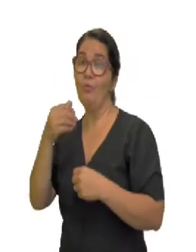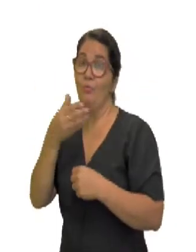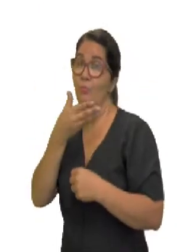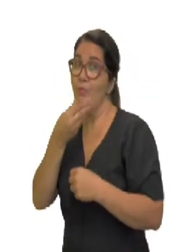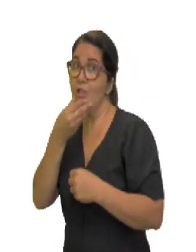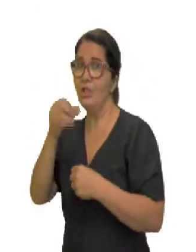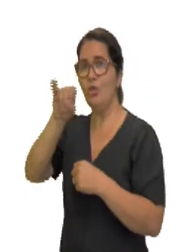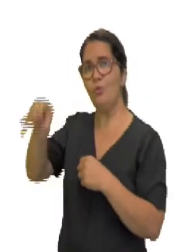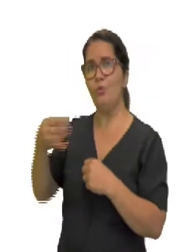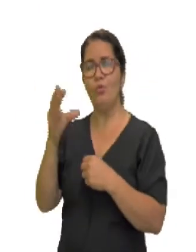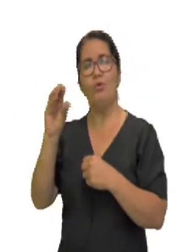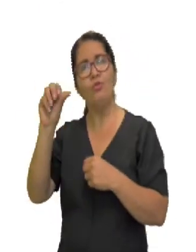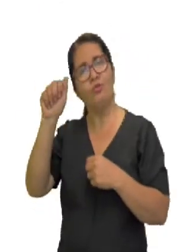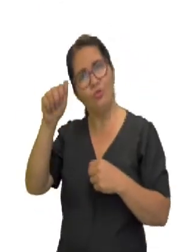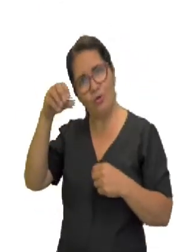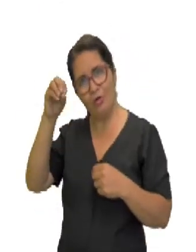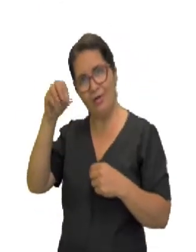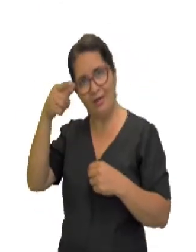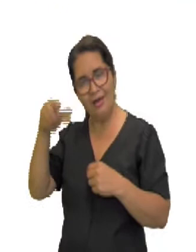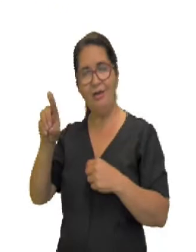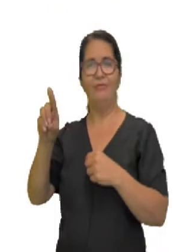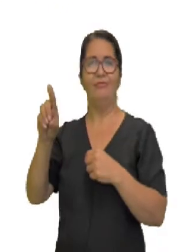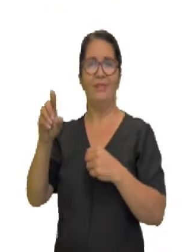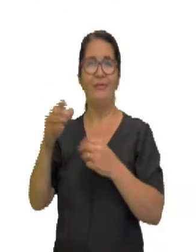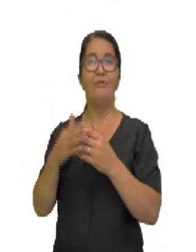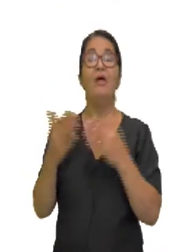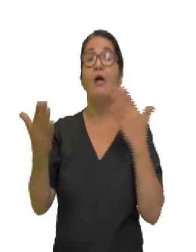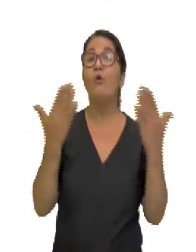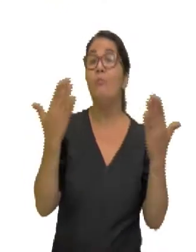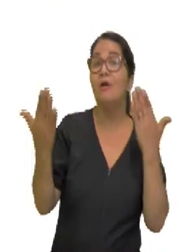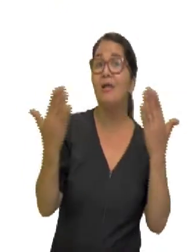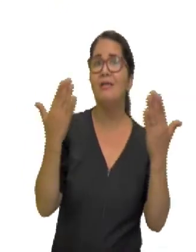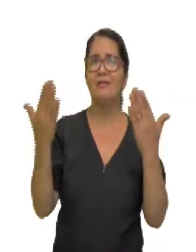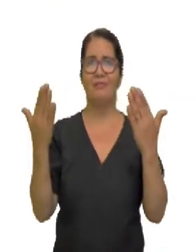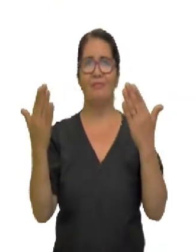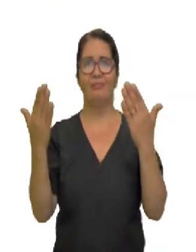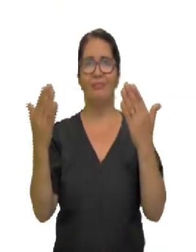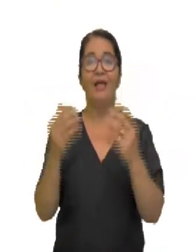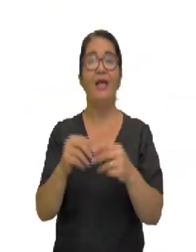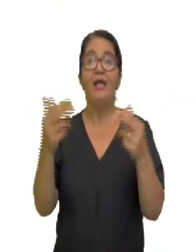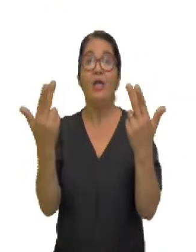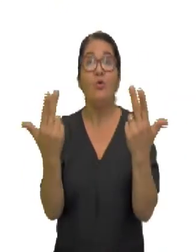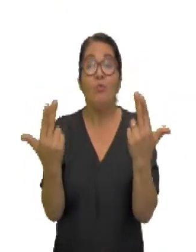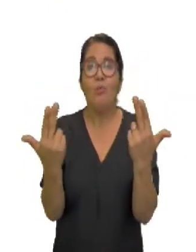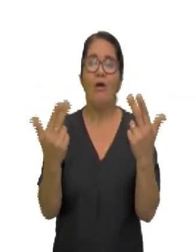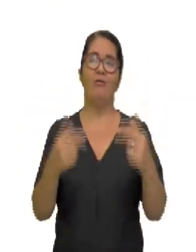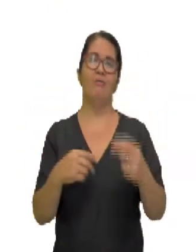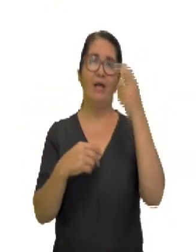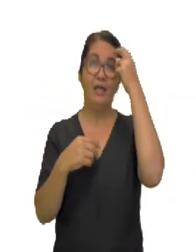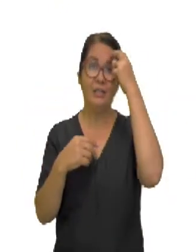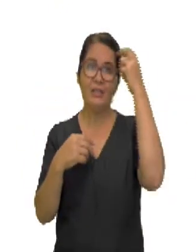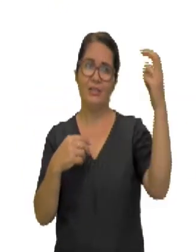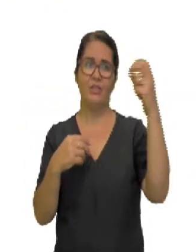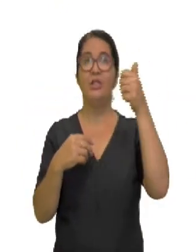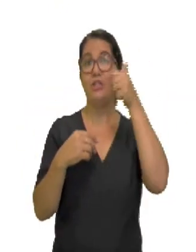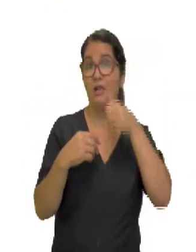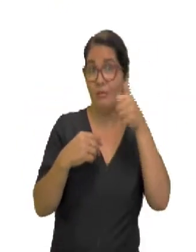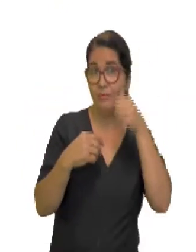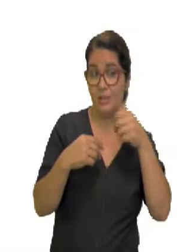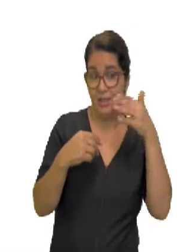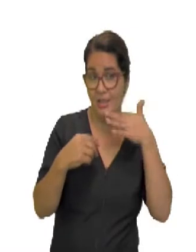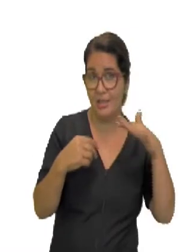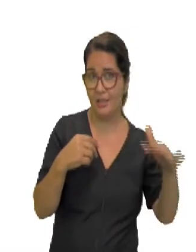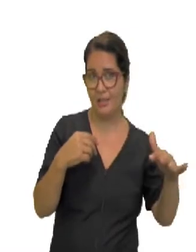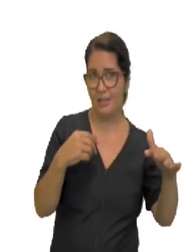comparação. E aí, eu tenho a palavra tão. Opa, só um minutinho. Vamos ativar